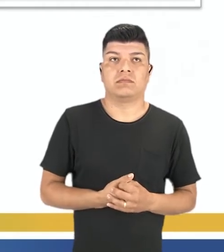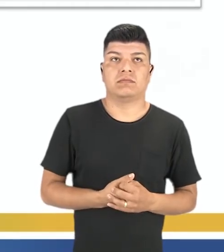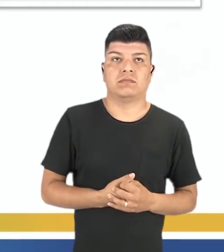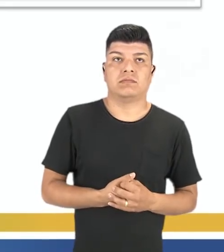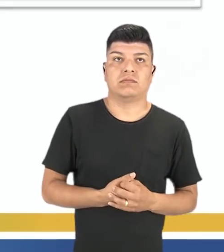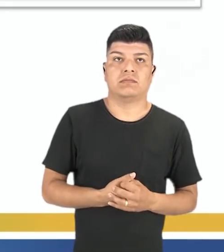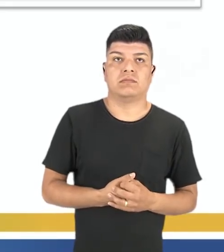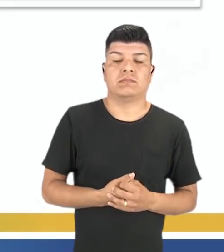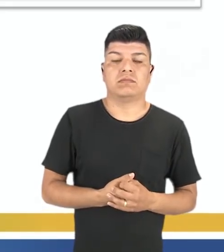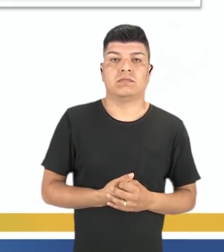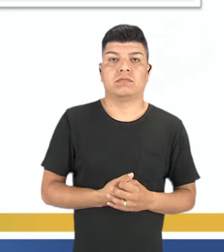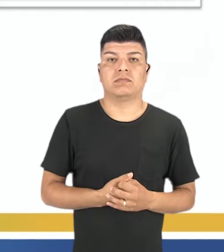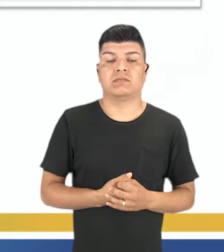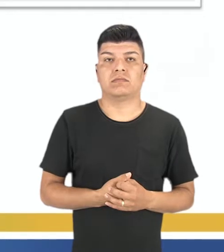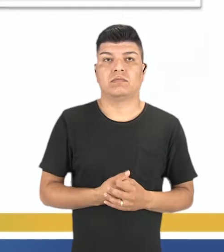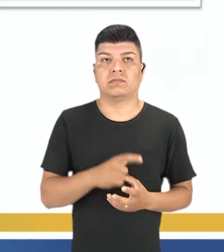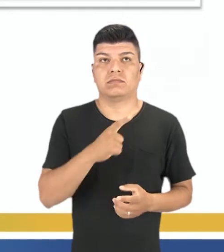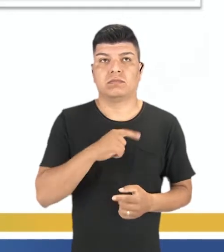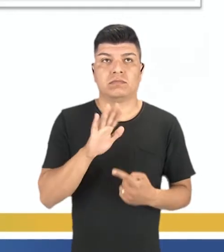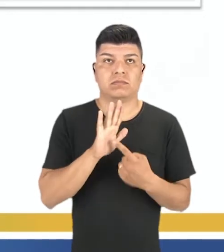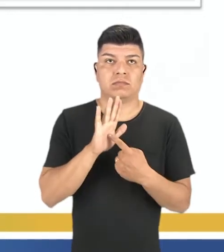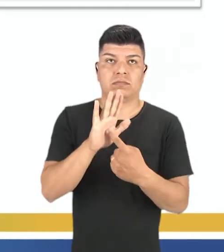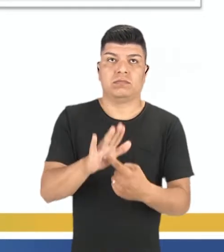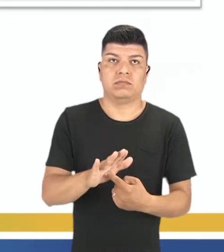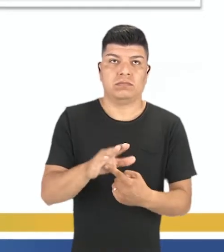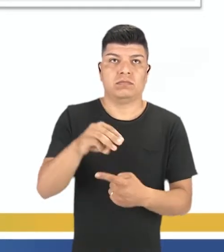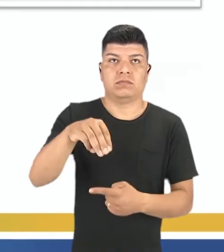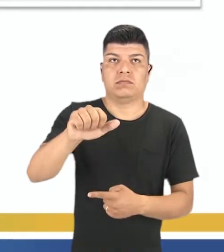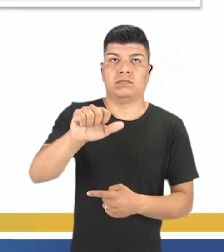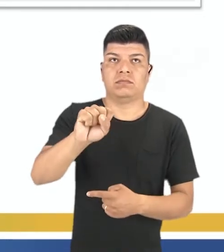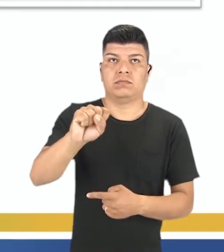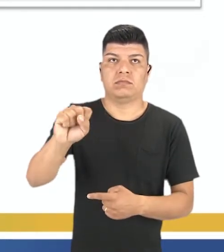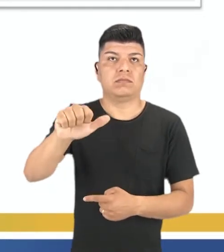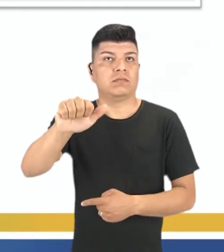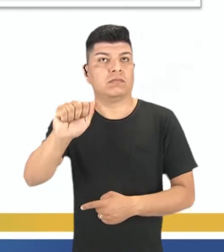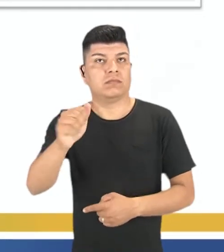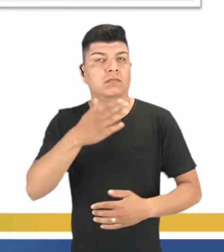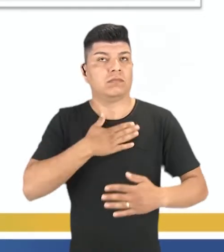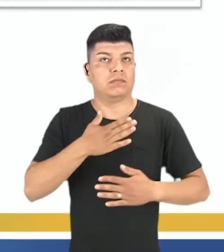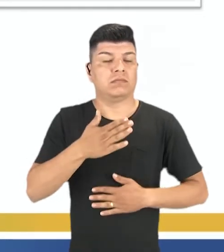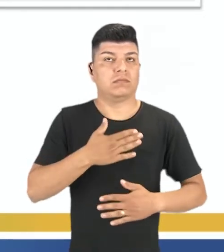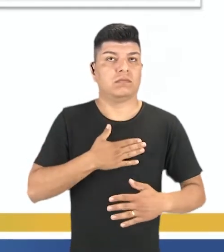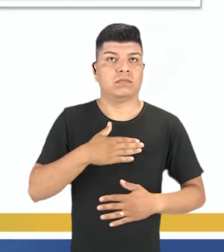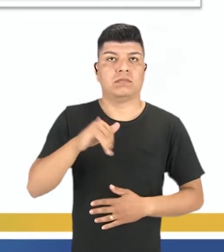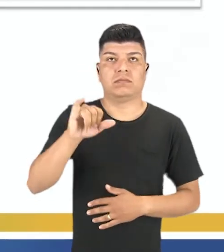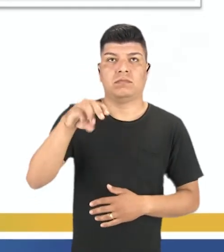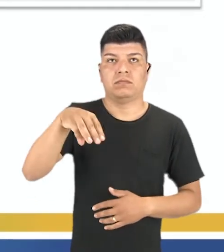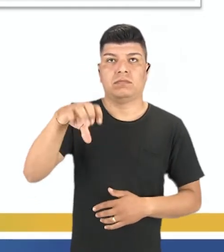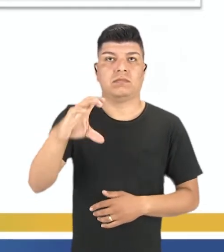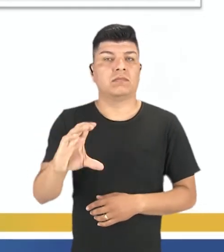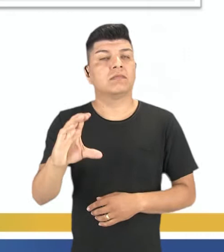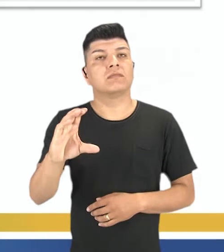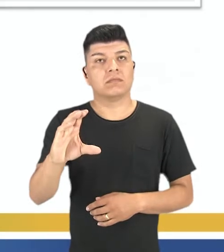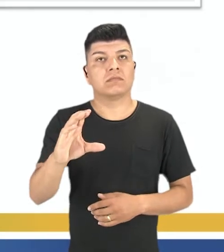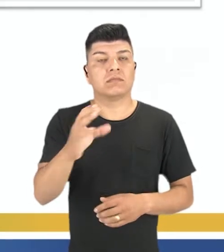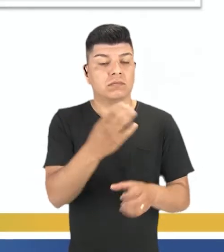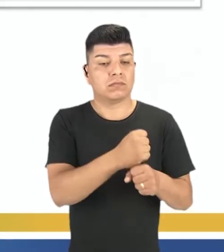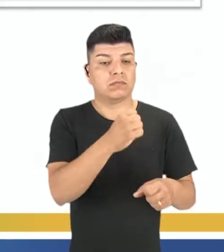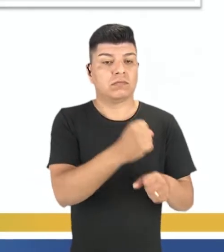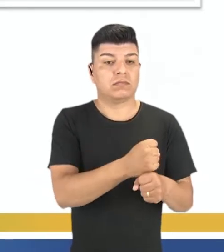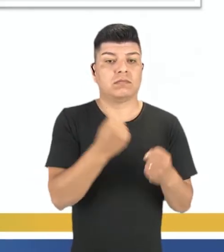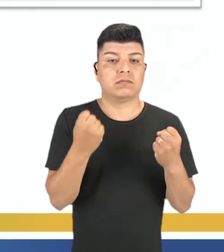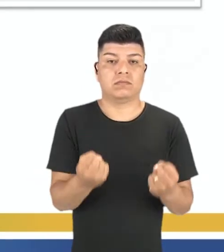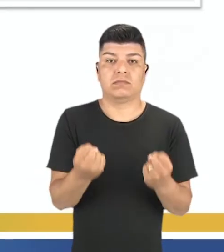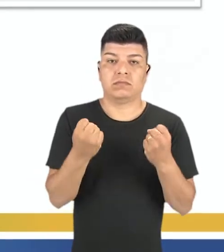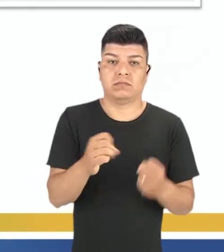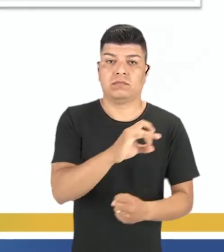Aí aqui tem o índice de massa corporal. É um índice adotado pela Organização Mundial de Saúde para o cálculo de peso ideal